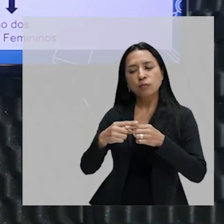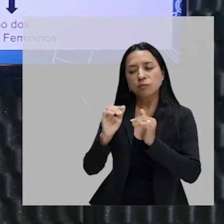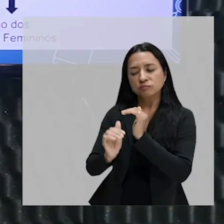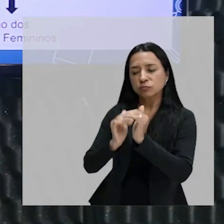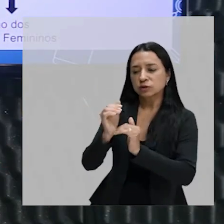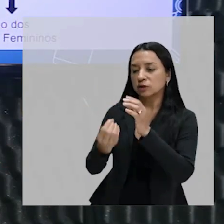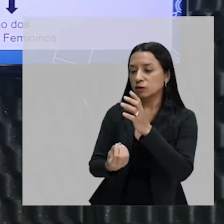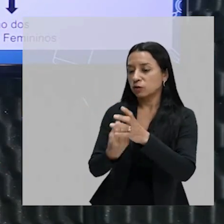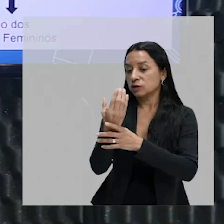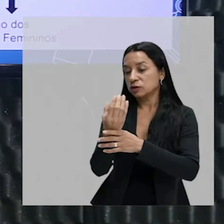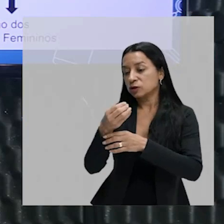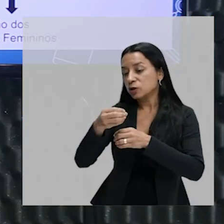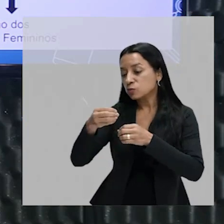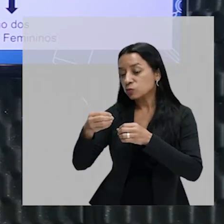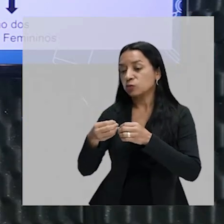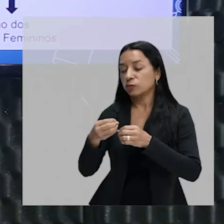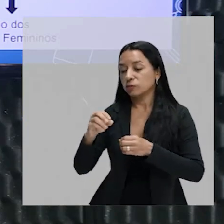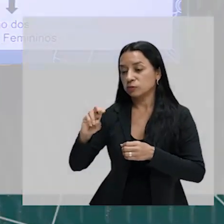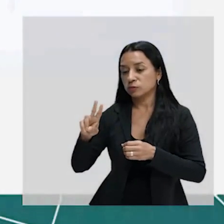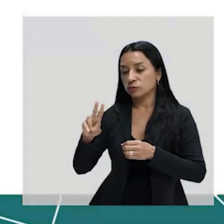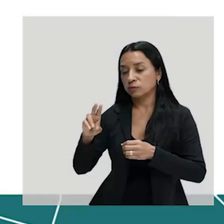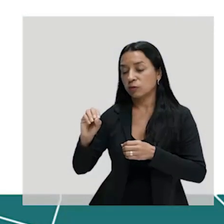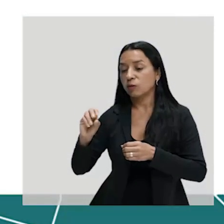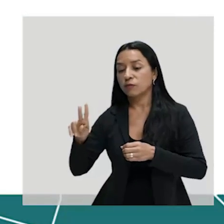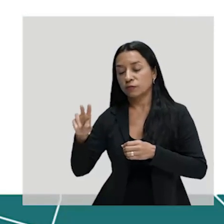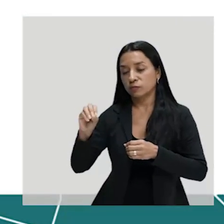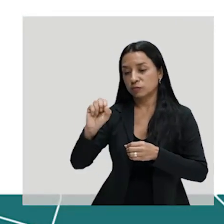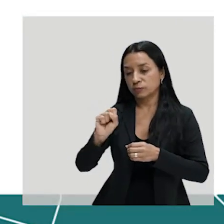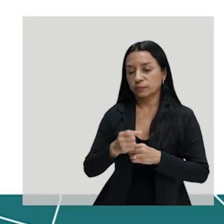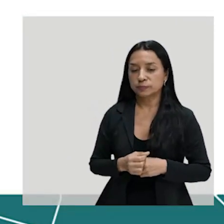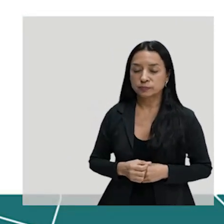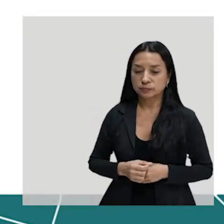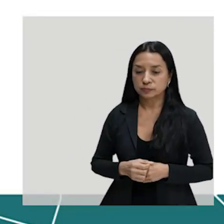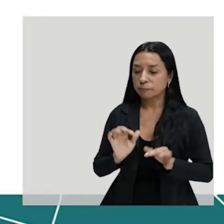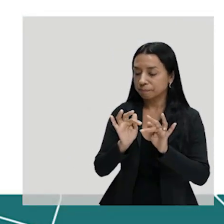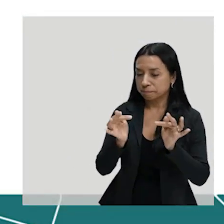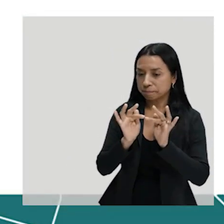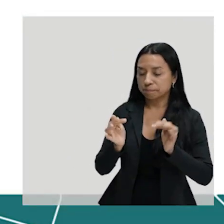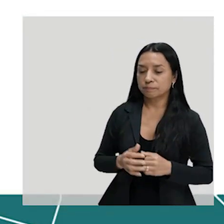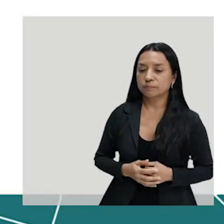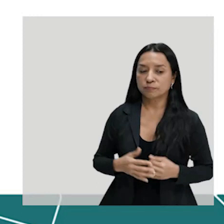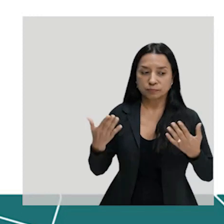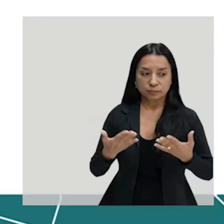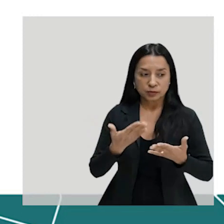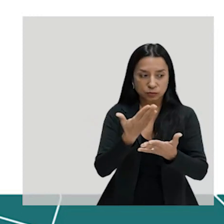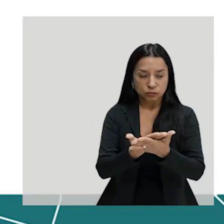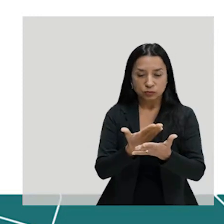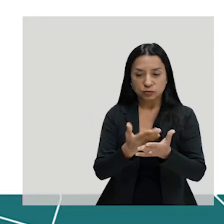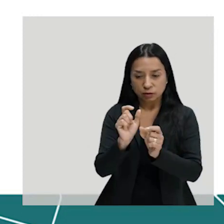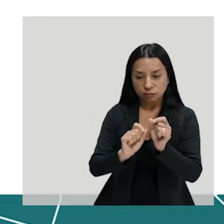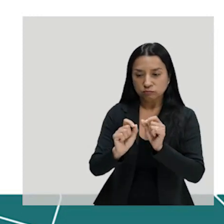óvulos ok pessoal então formação dos gametas femininos bem simples e agora a gente vai estudar